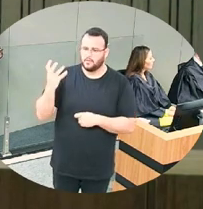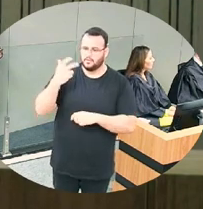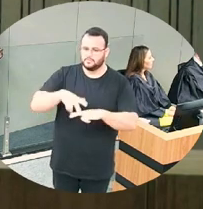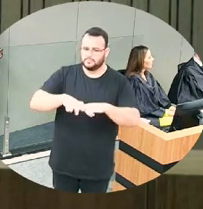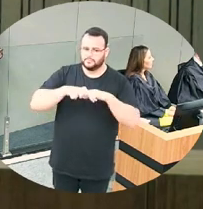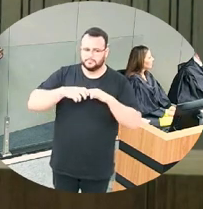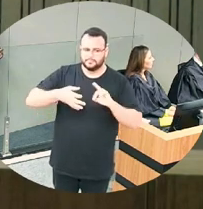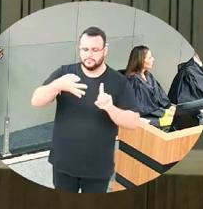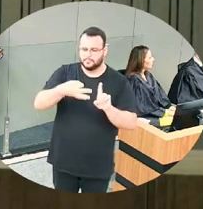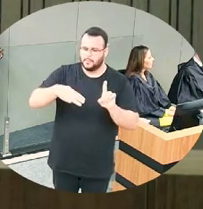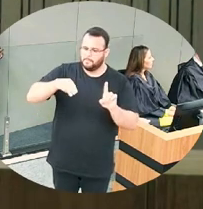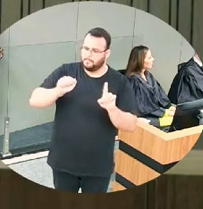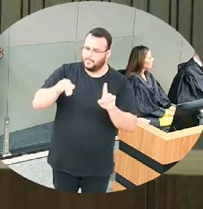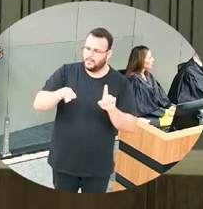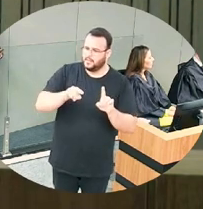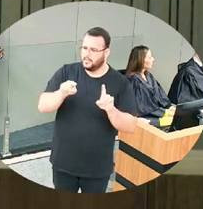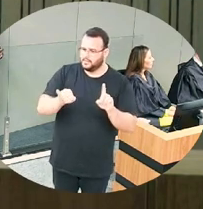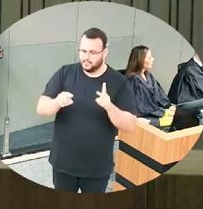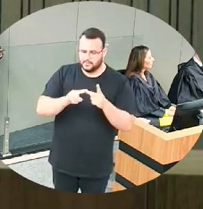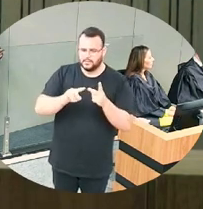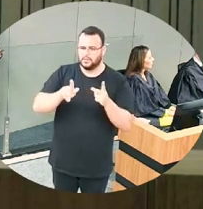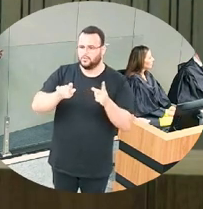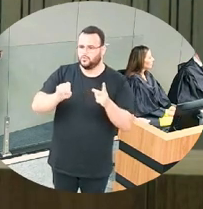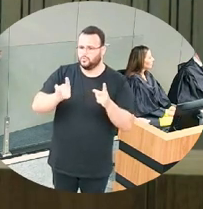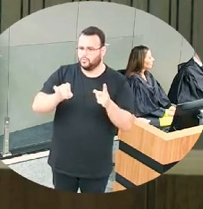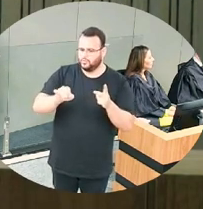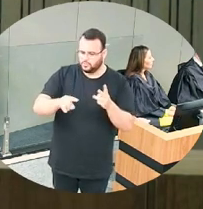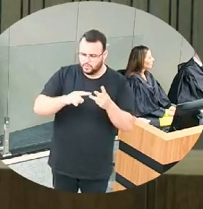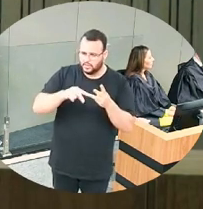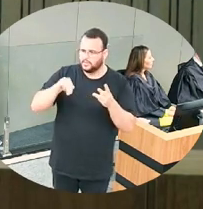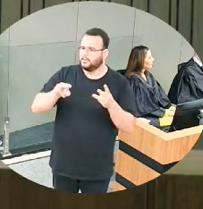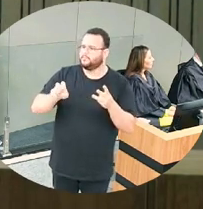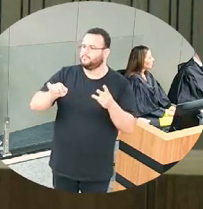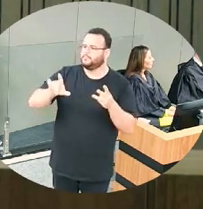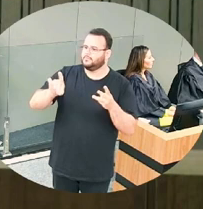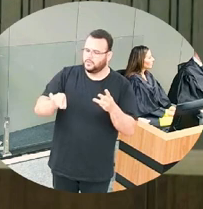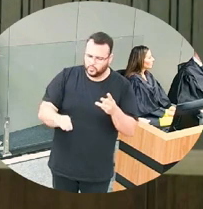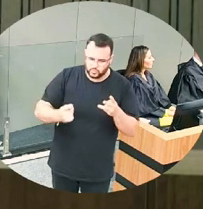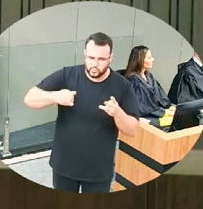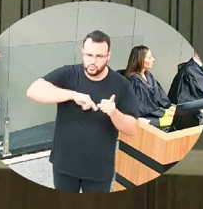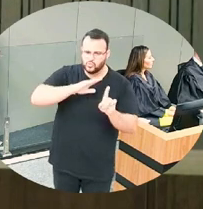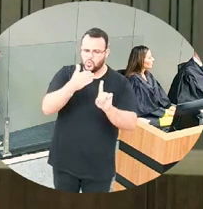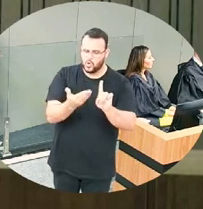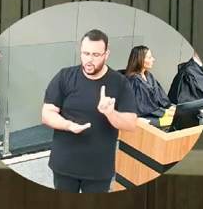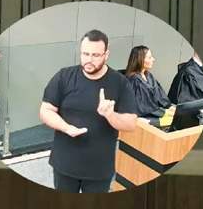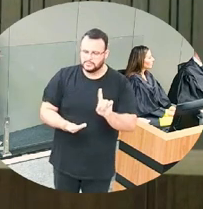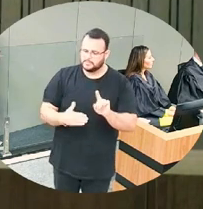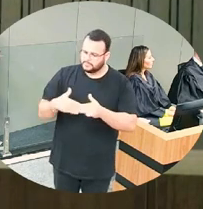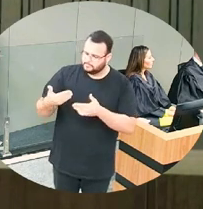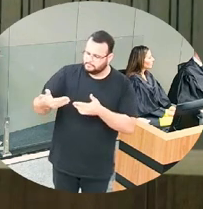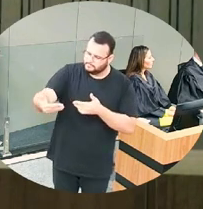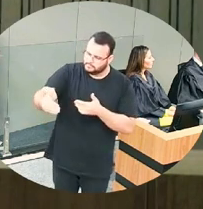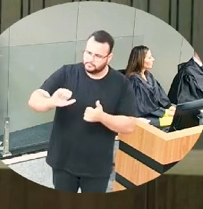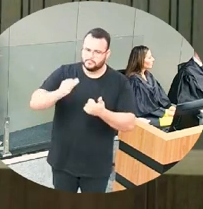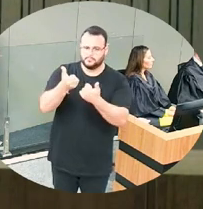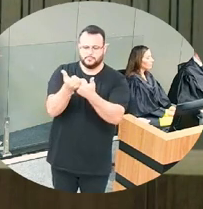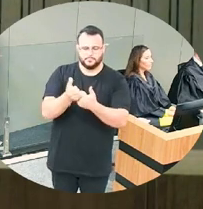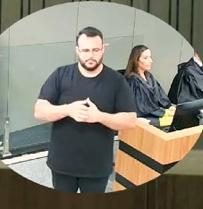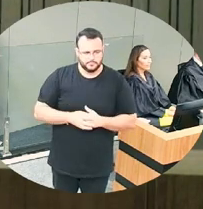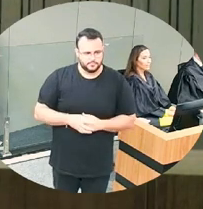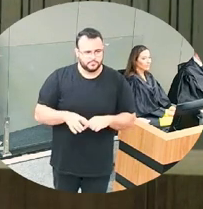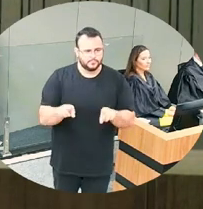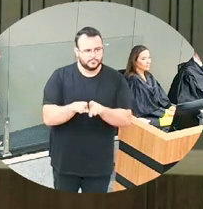desembargadores manzi Godói e Nivaldo que hora temos a honra de suceder Renovo aqui meus